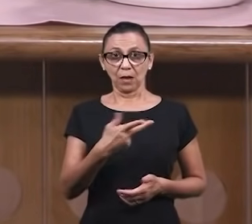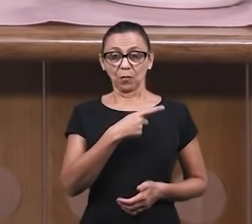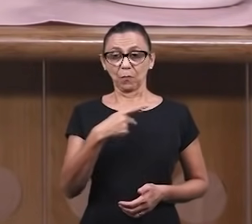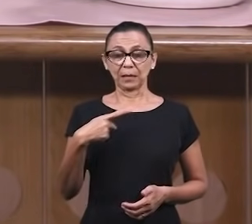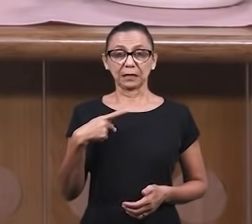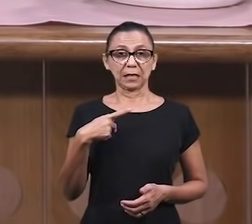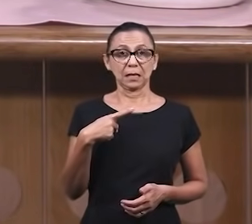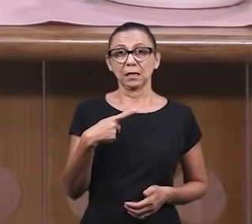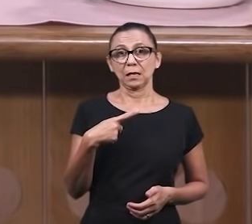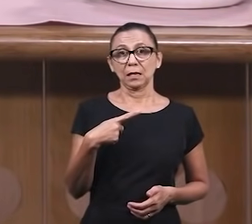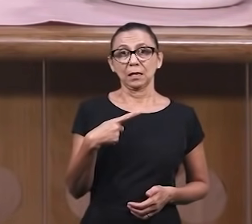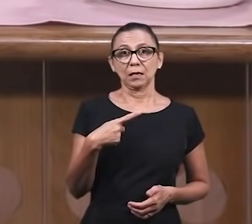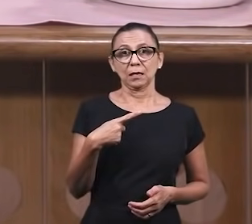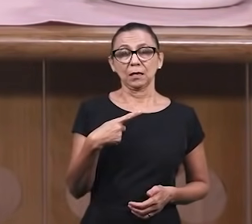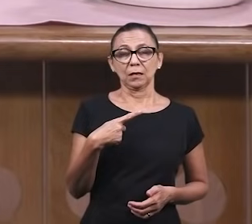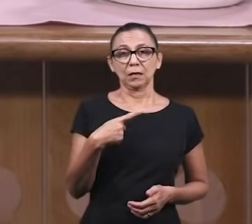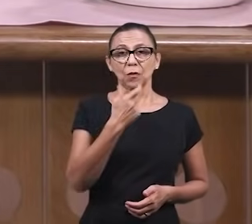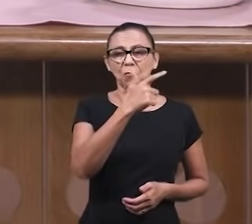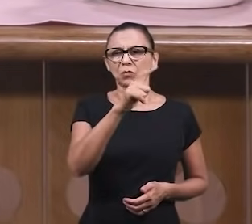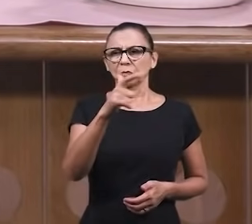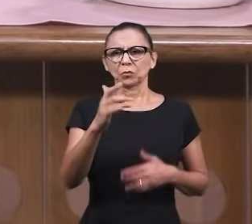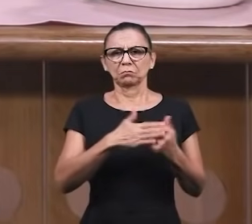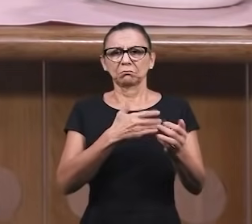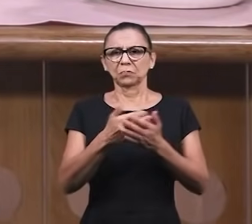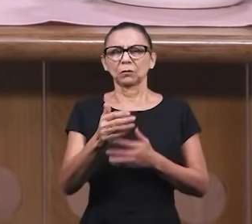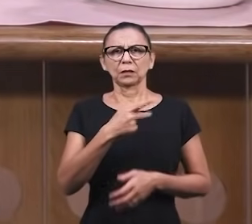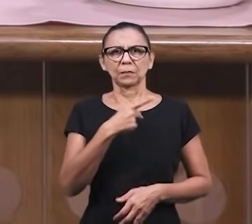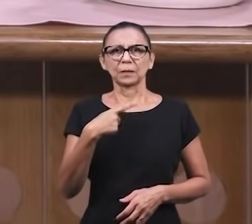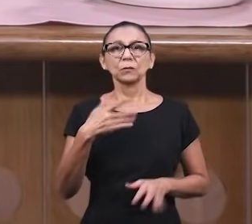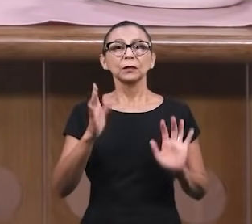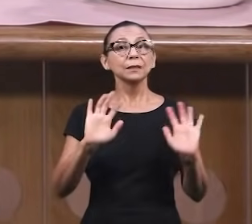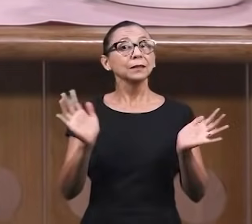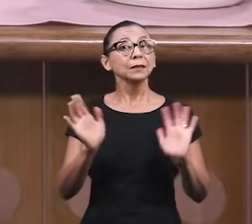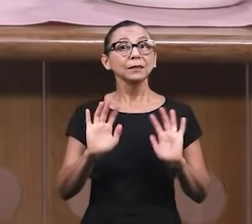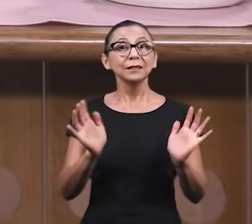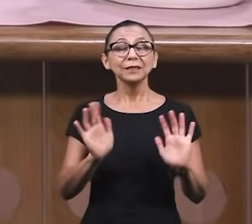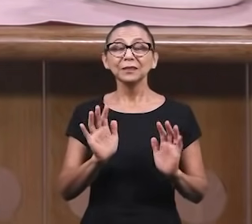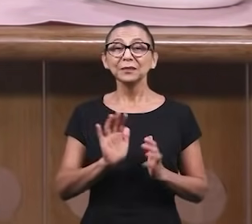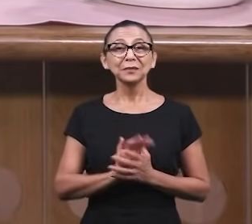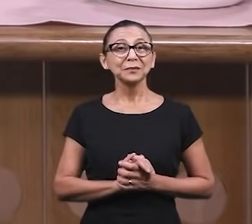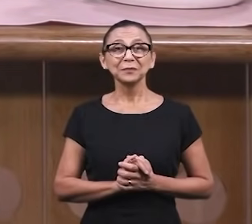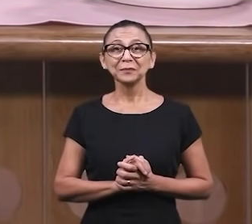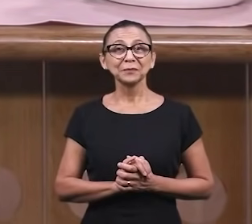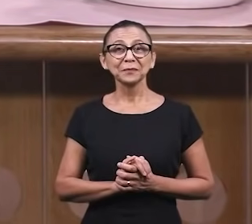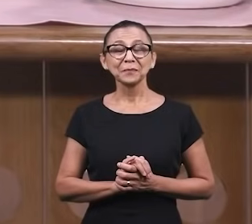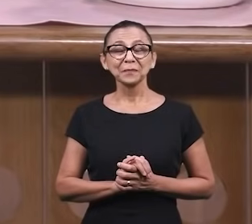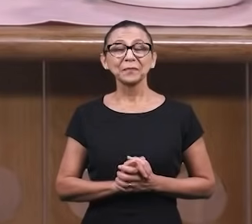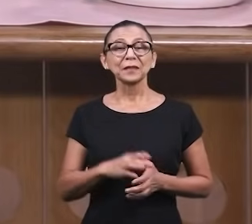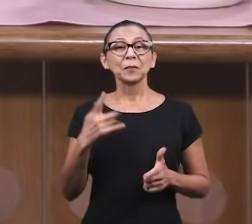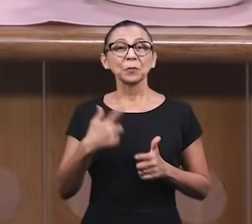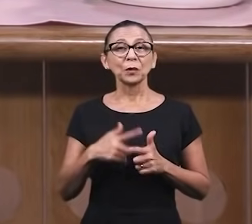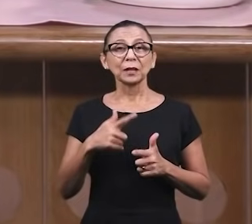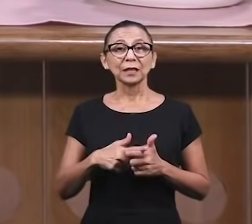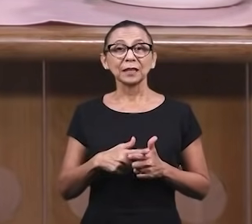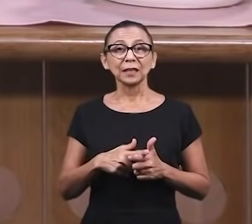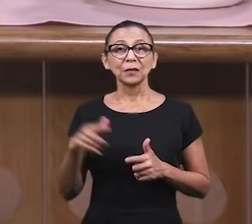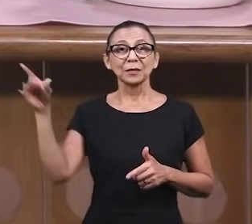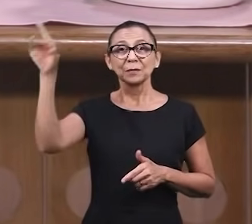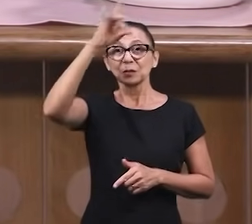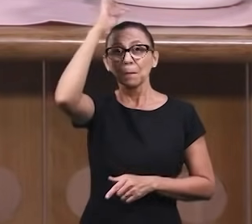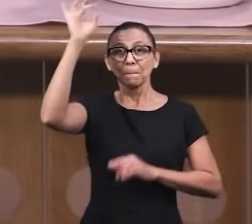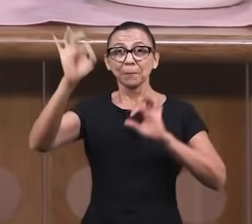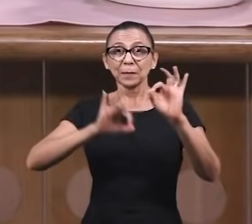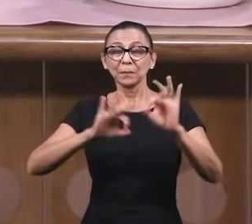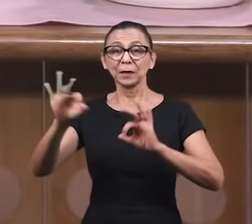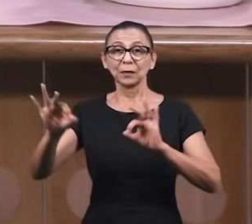A, B ou C. Não, é porque ele tem um objetivo, e o objetivo dele é fazer com que Jesus nasça na